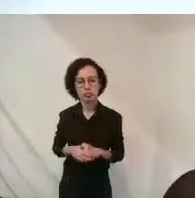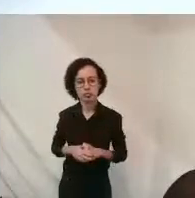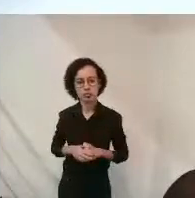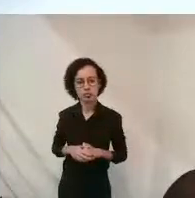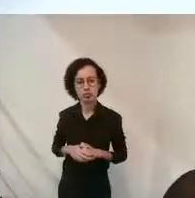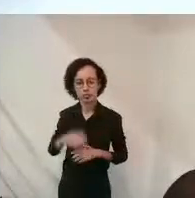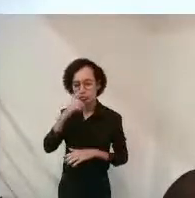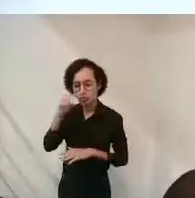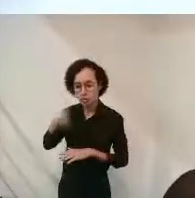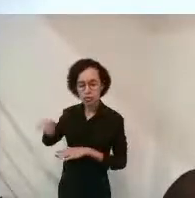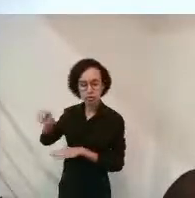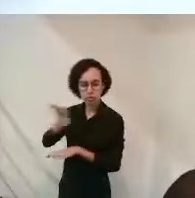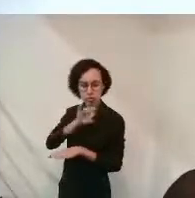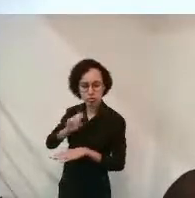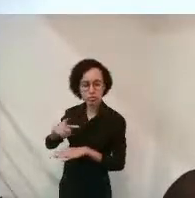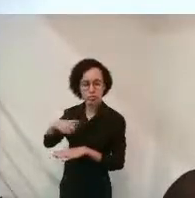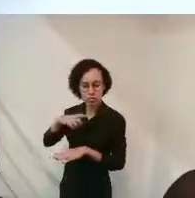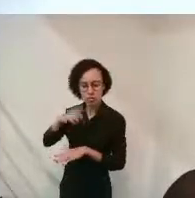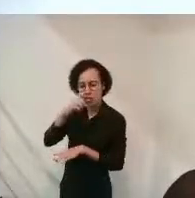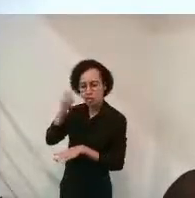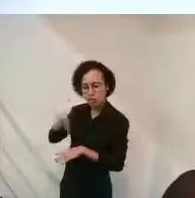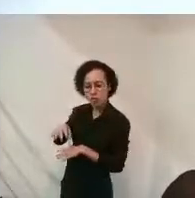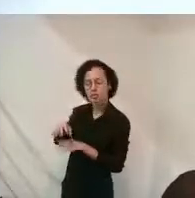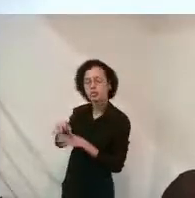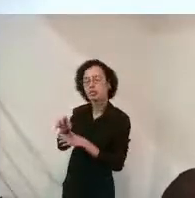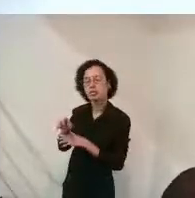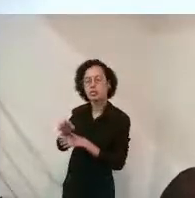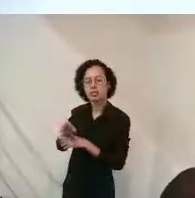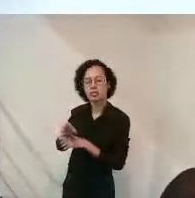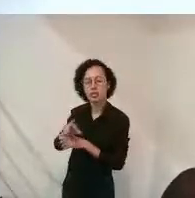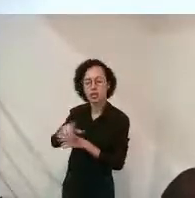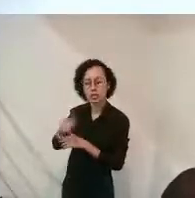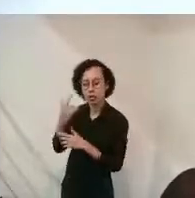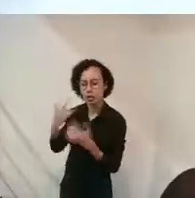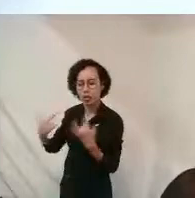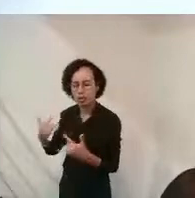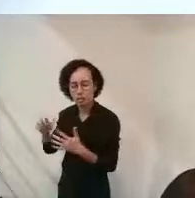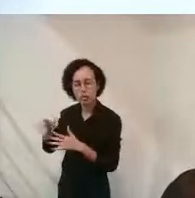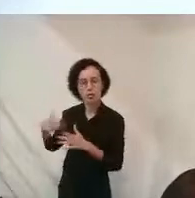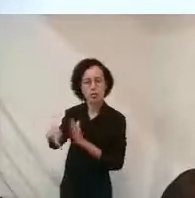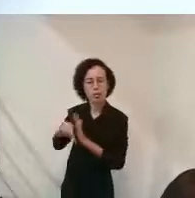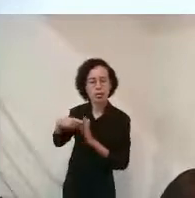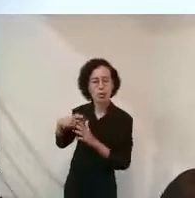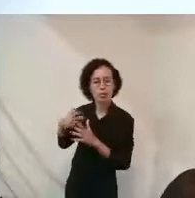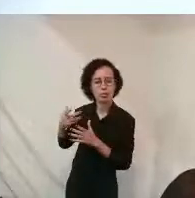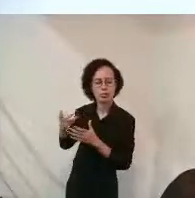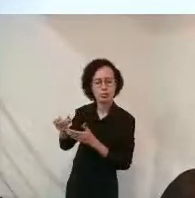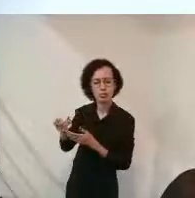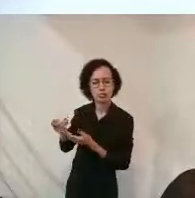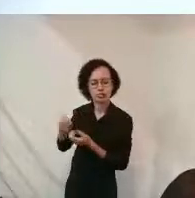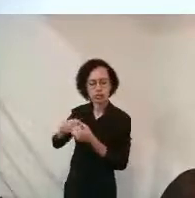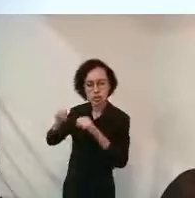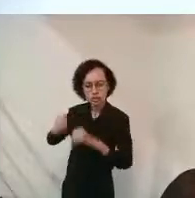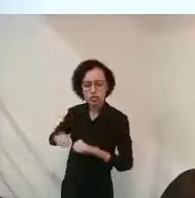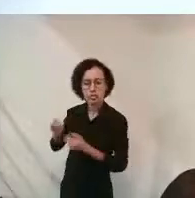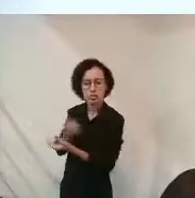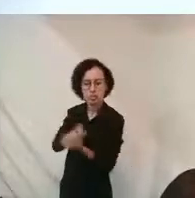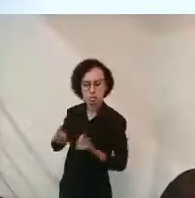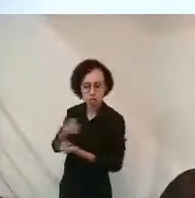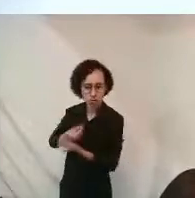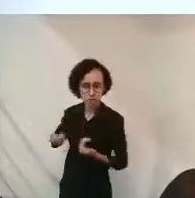resíduo. Há resíduos que não são tão atrativos para o mercado, que precisam ser subsidiados pelos setores